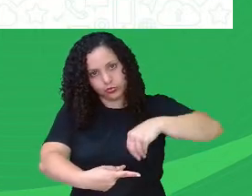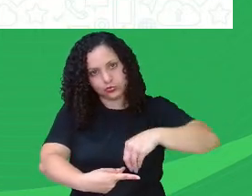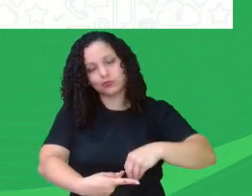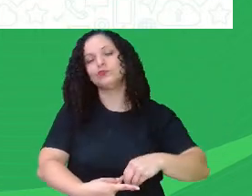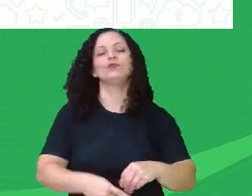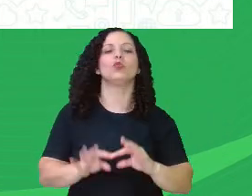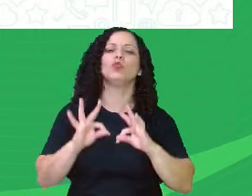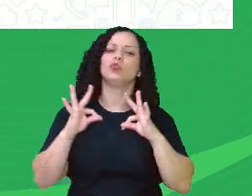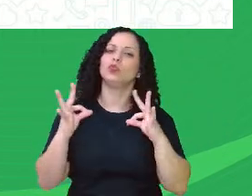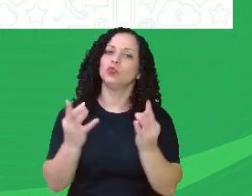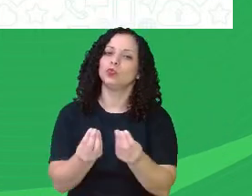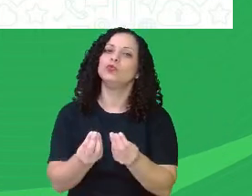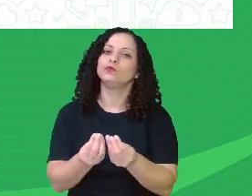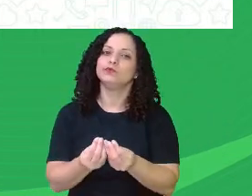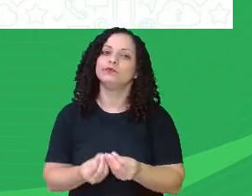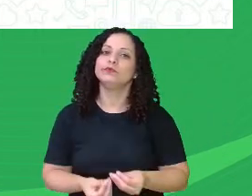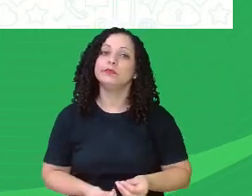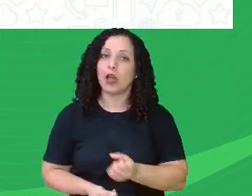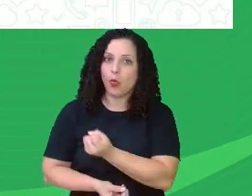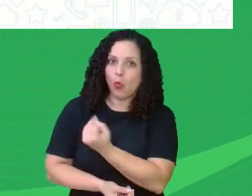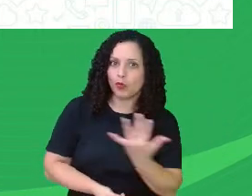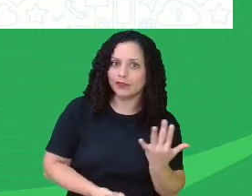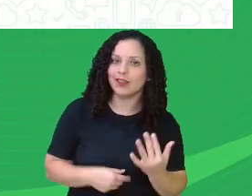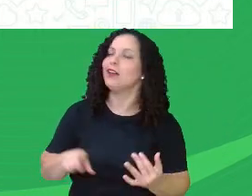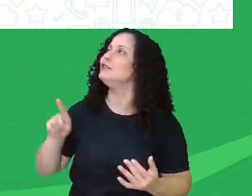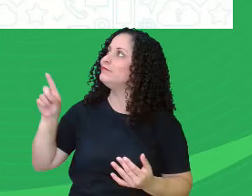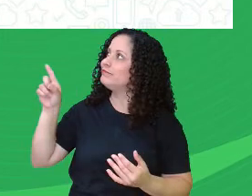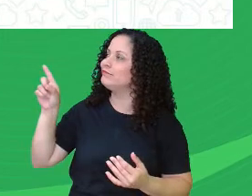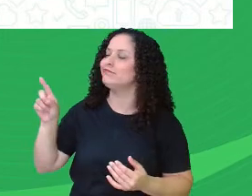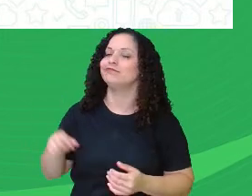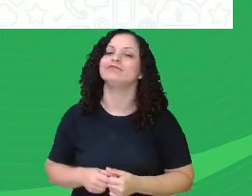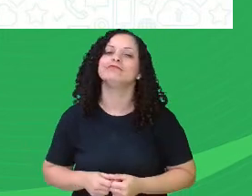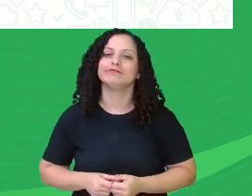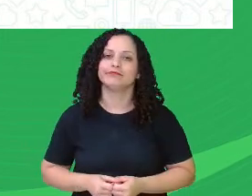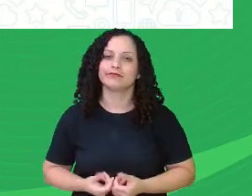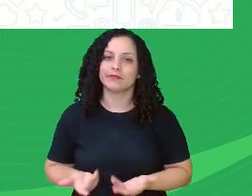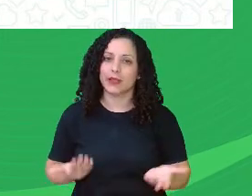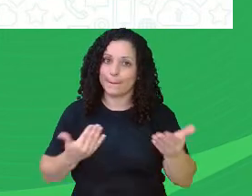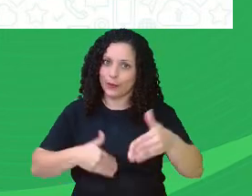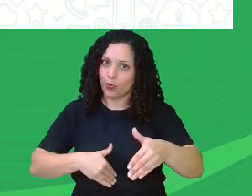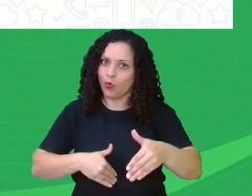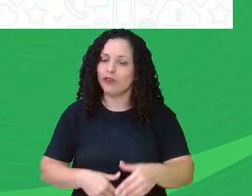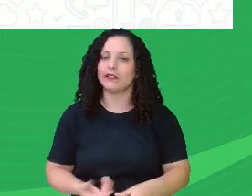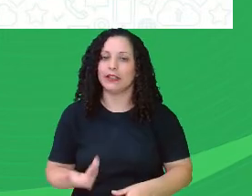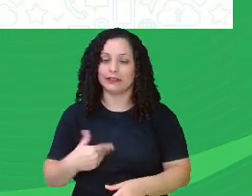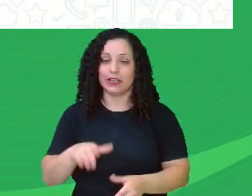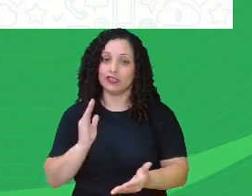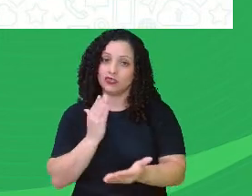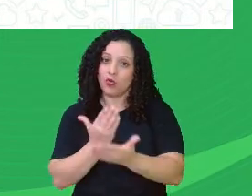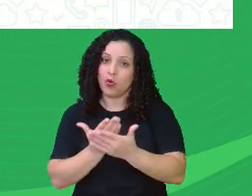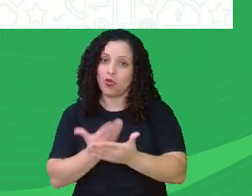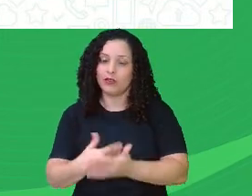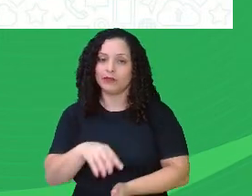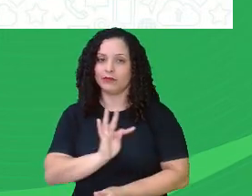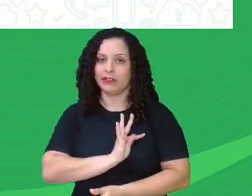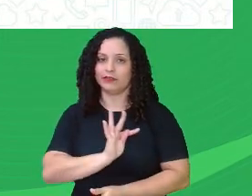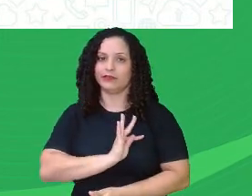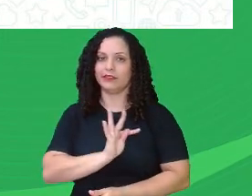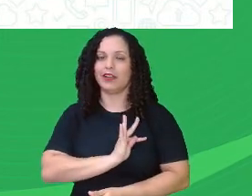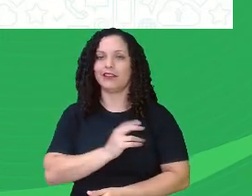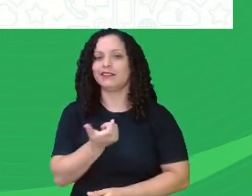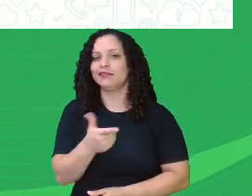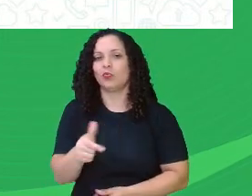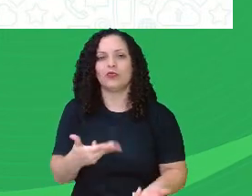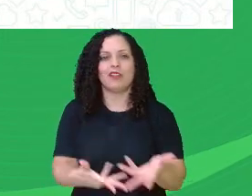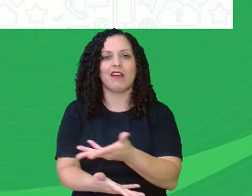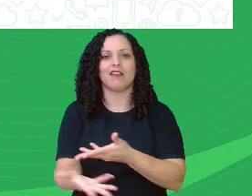dentro, você já sabe que vai ser volume. Nem sempre na hora da prova, de uma escola técnica, da sua escola também, ele não vai relacionar